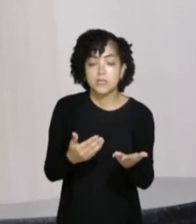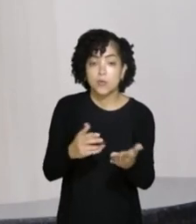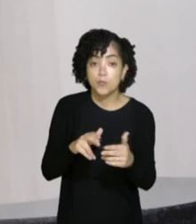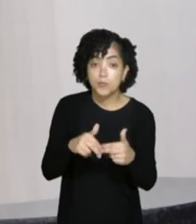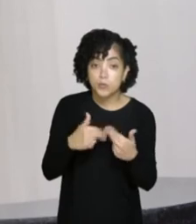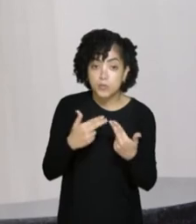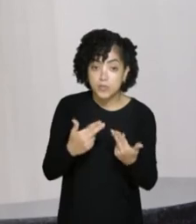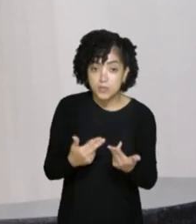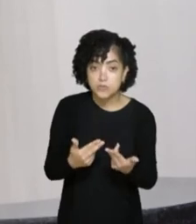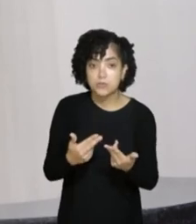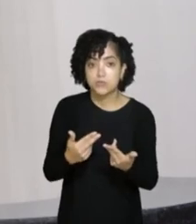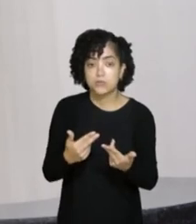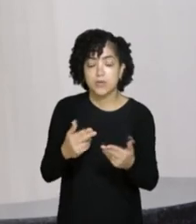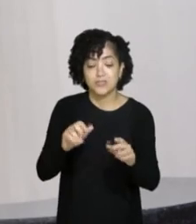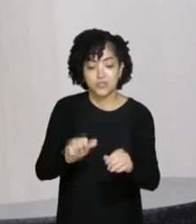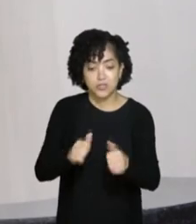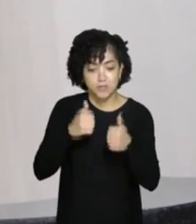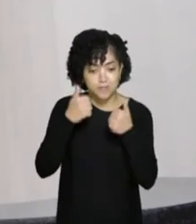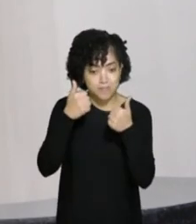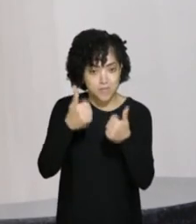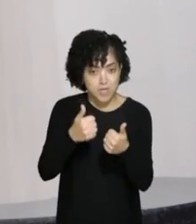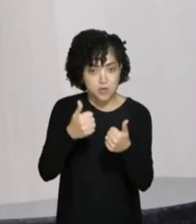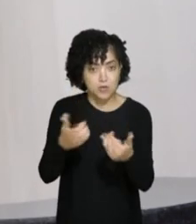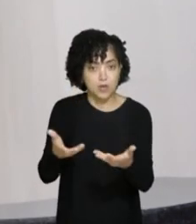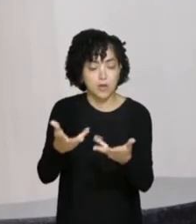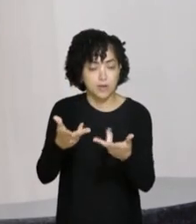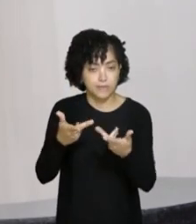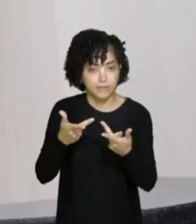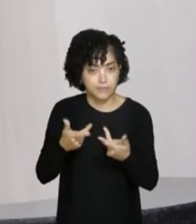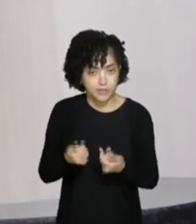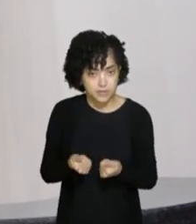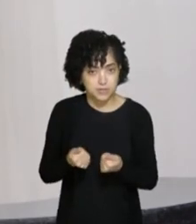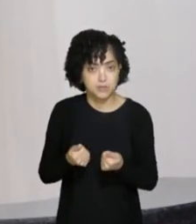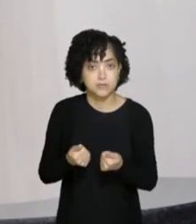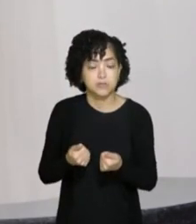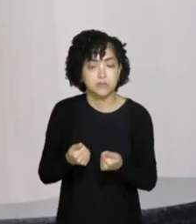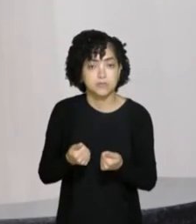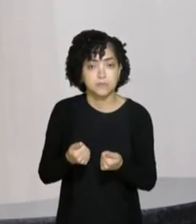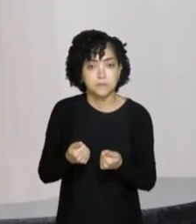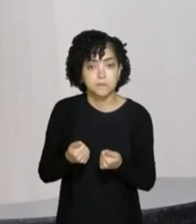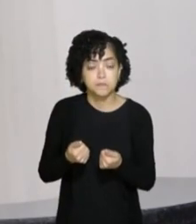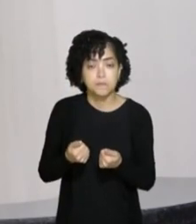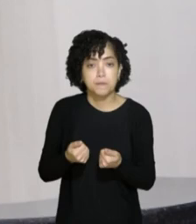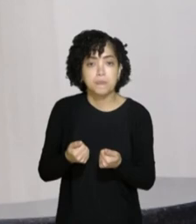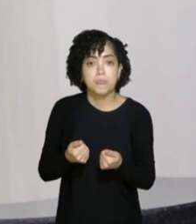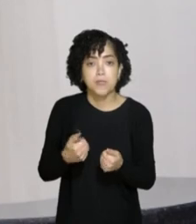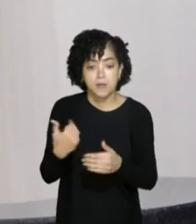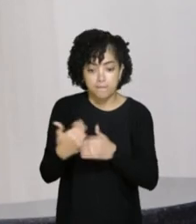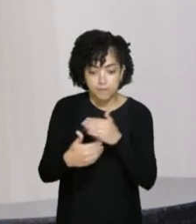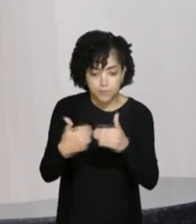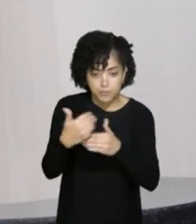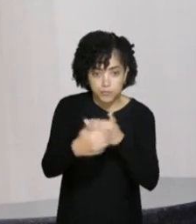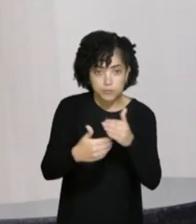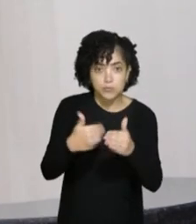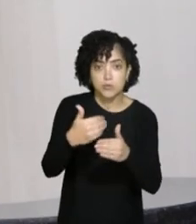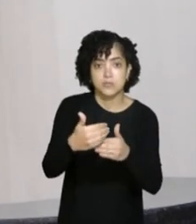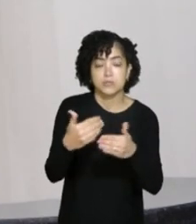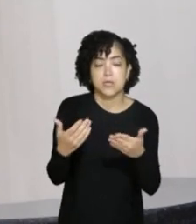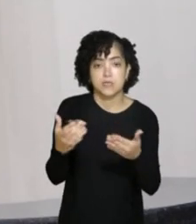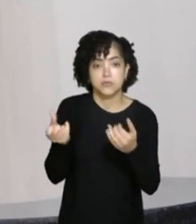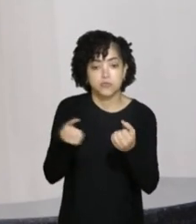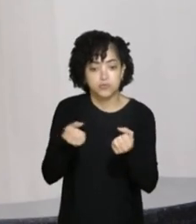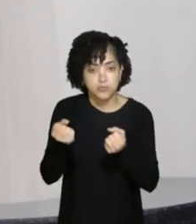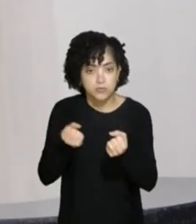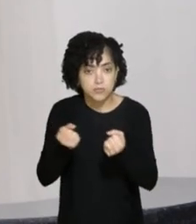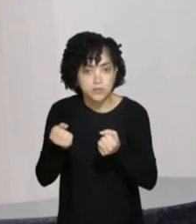buscando também a melhoria da eficiência nos procedimentos para o processo de habilitação de